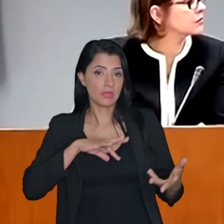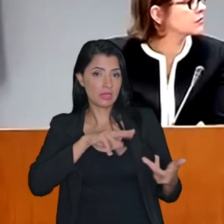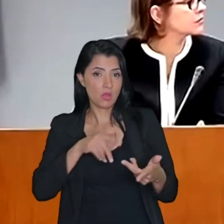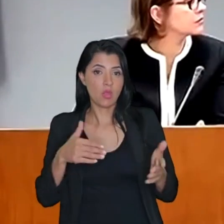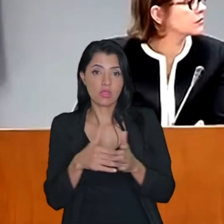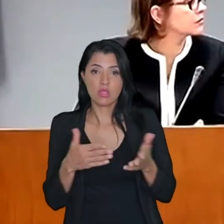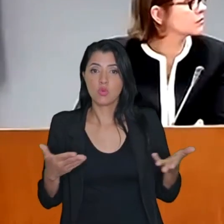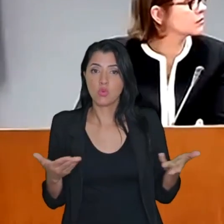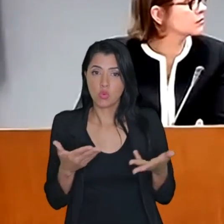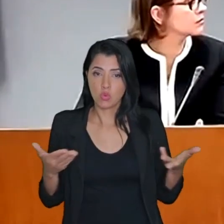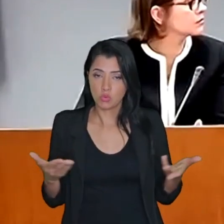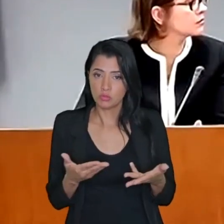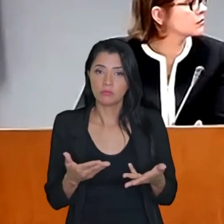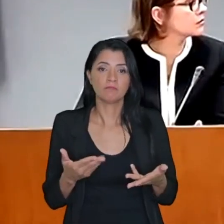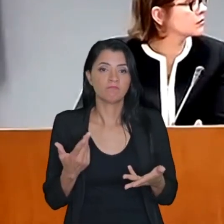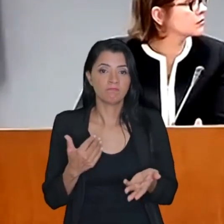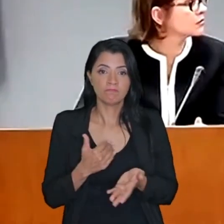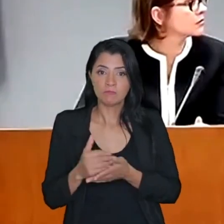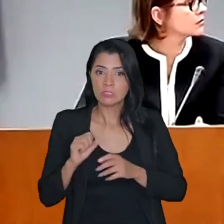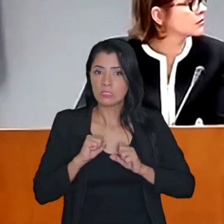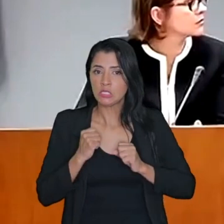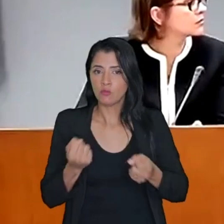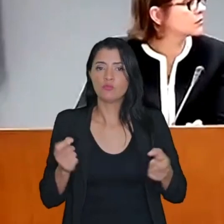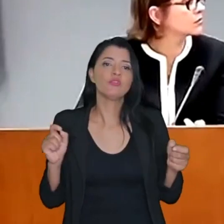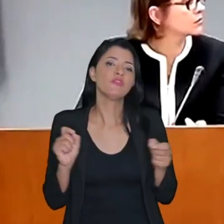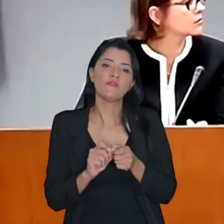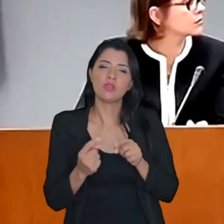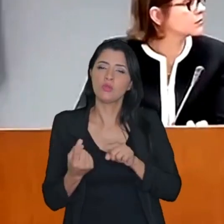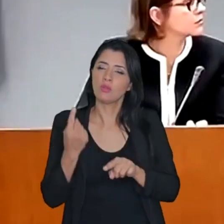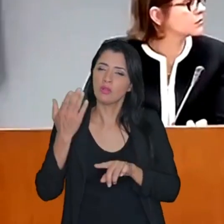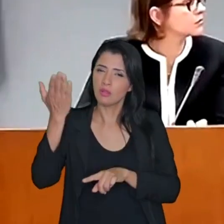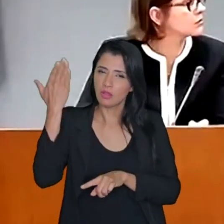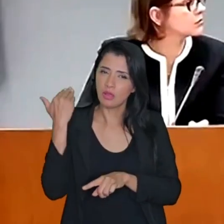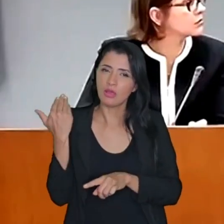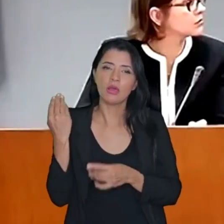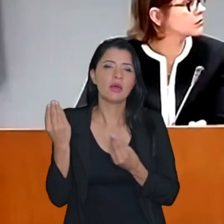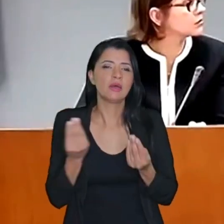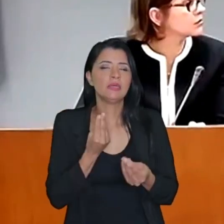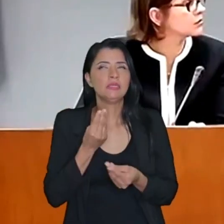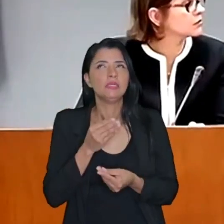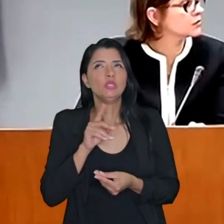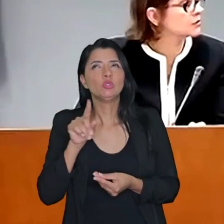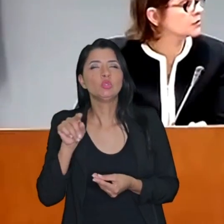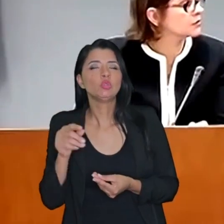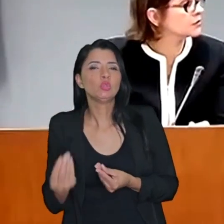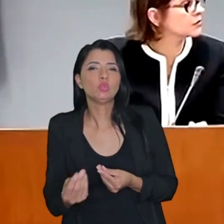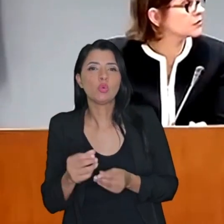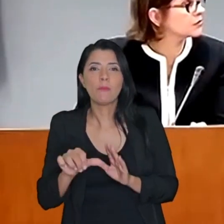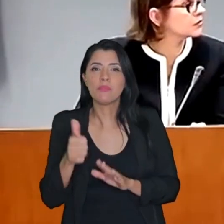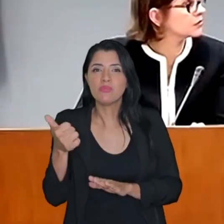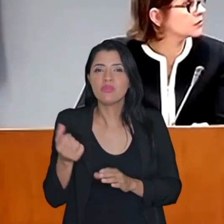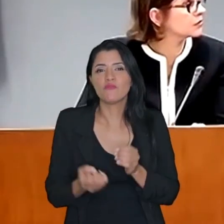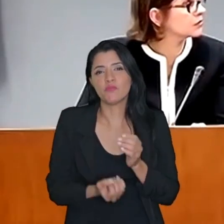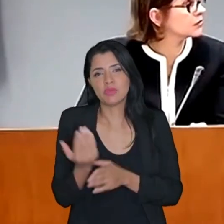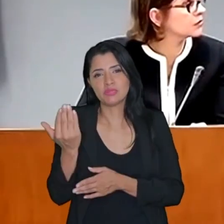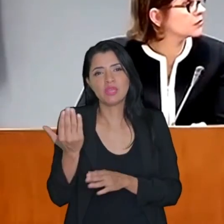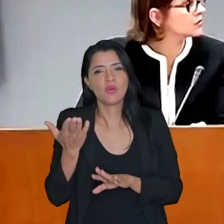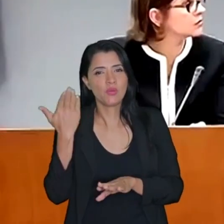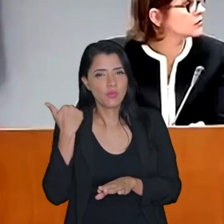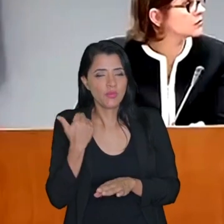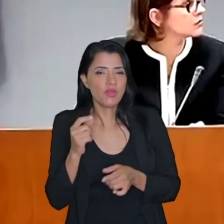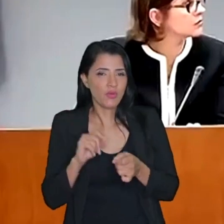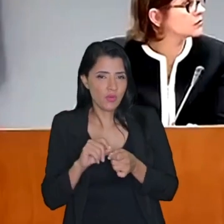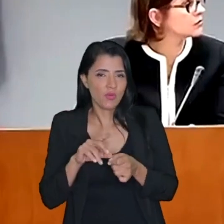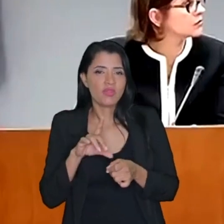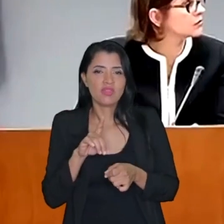internacional até hoje. Uma iniciativa que foi tomada na época do primeira formação, de quando o